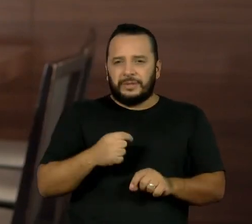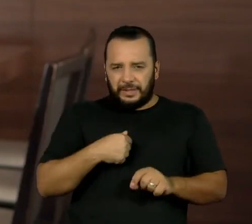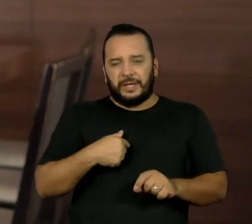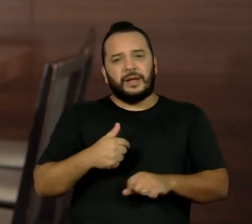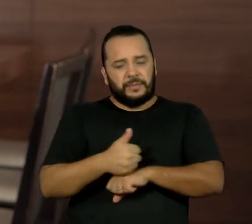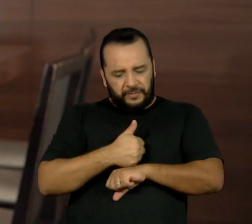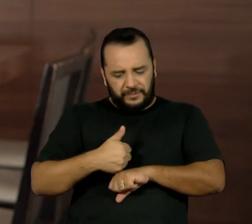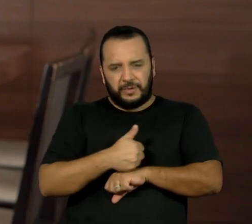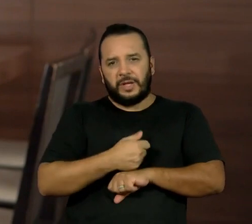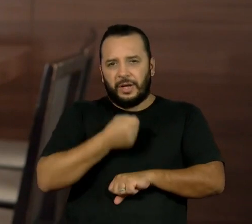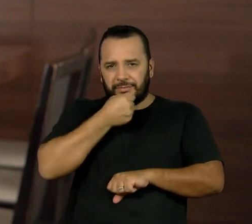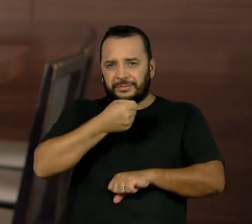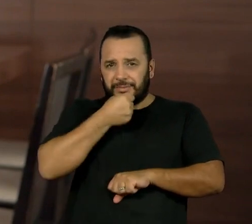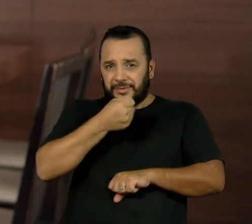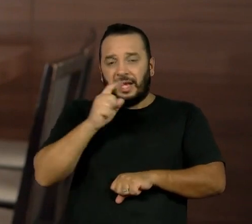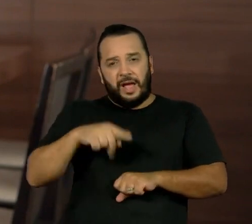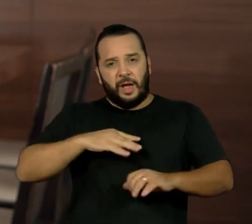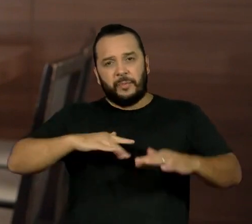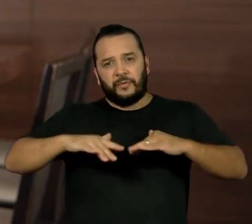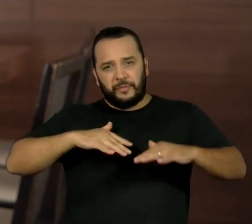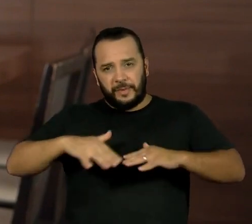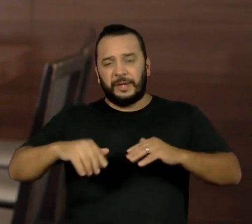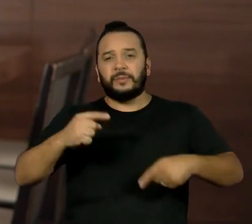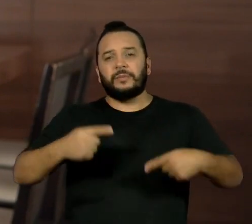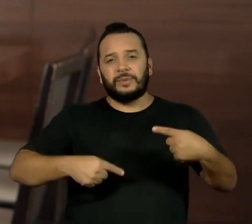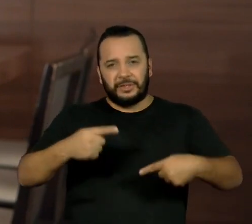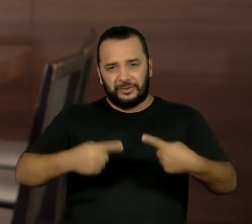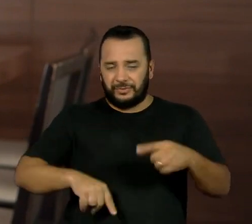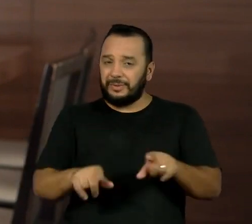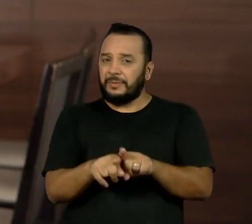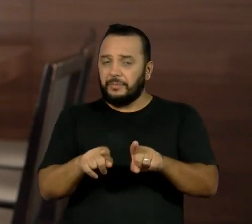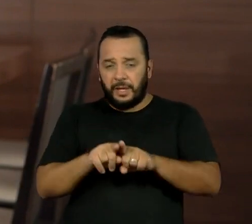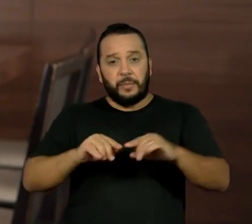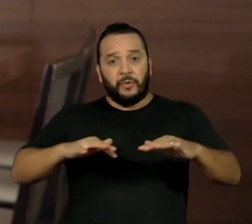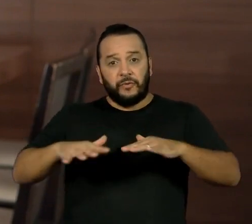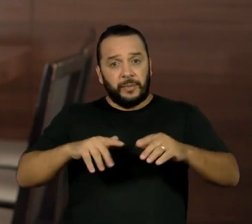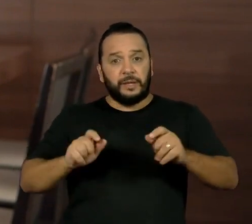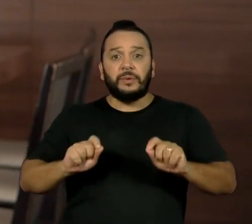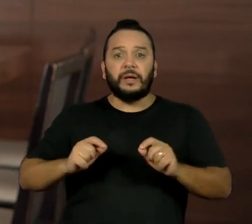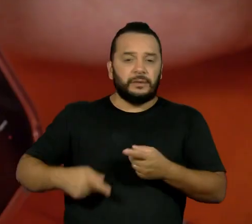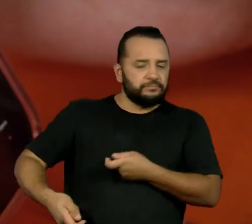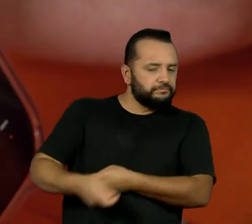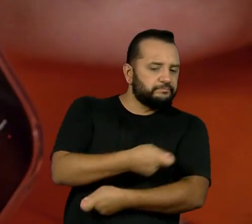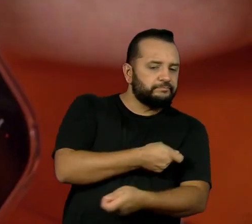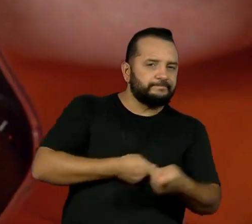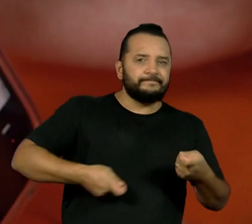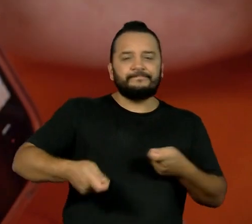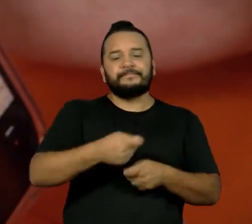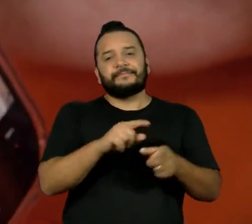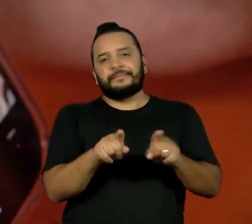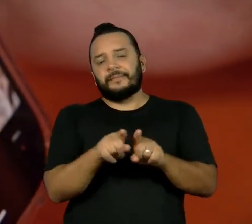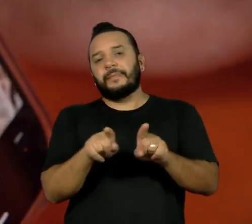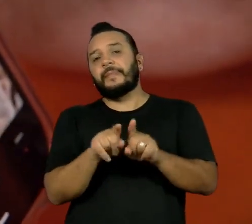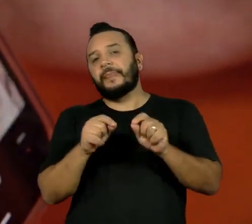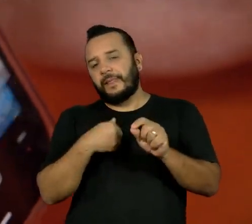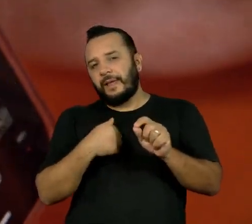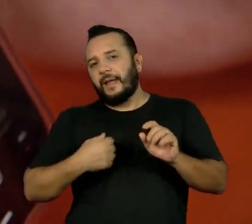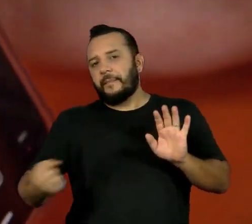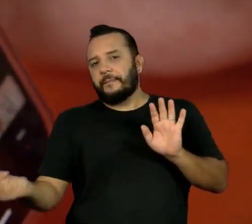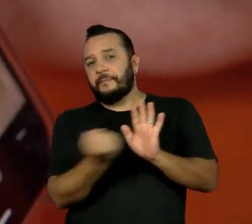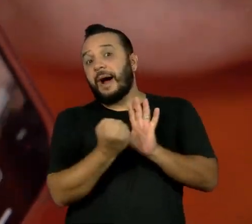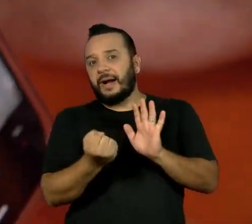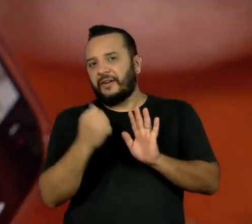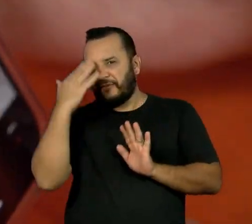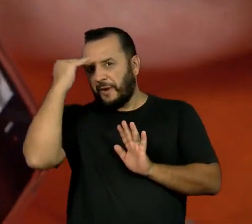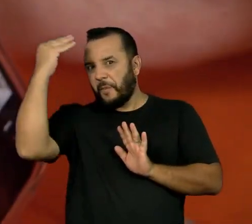é um movimento um pouco político, mas também é um movimento de mercado e também para as marcas enxergarem a produção de jornalismo